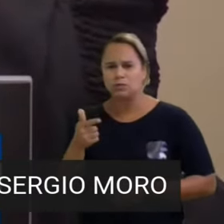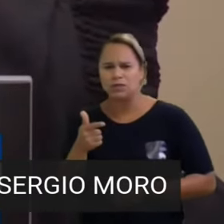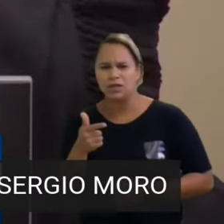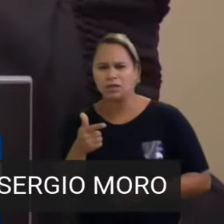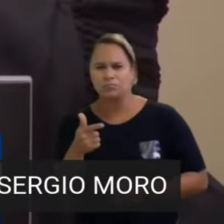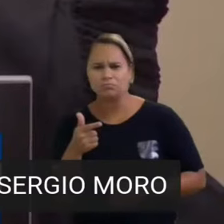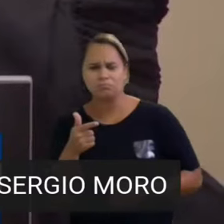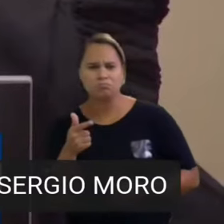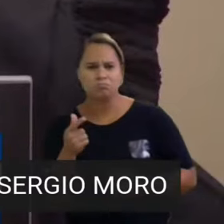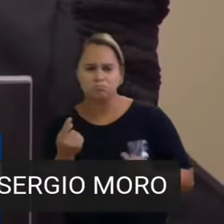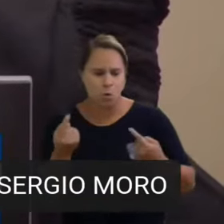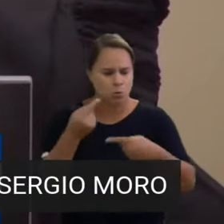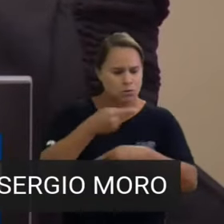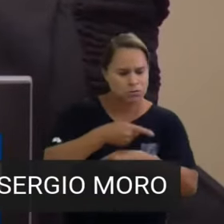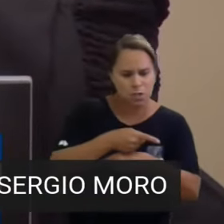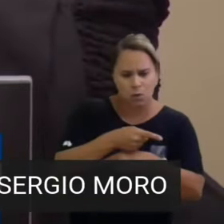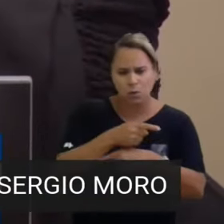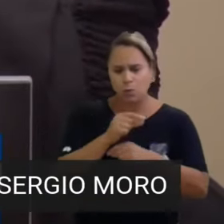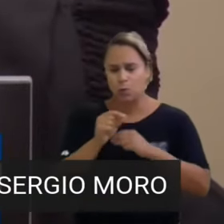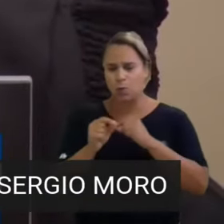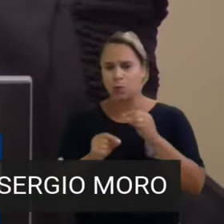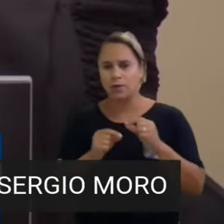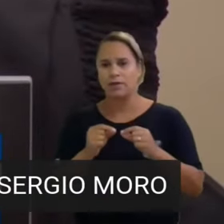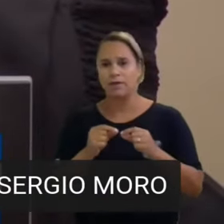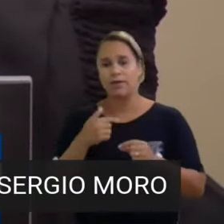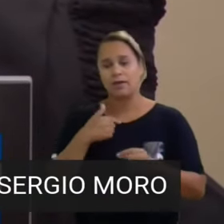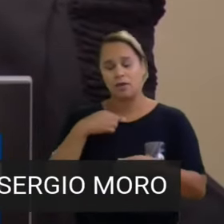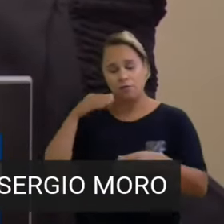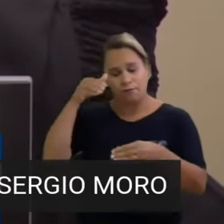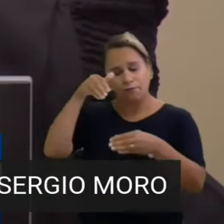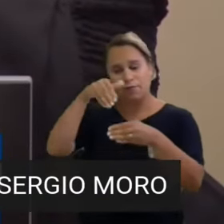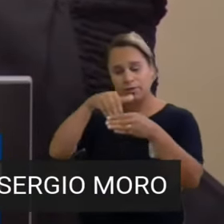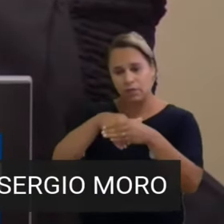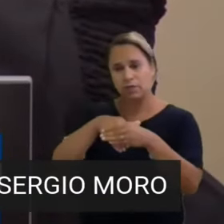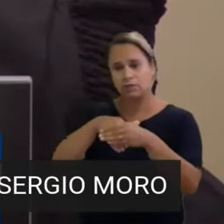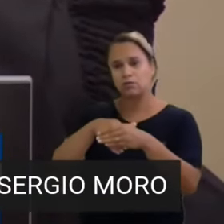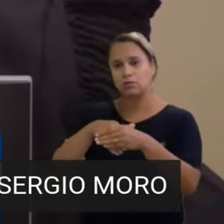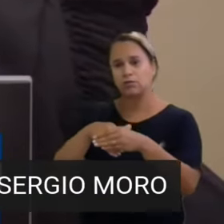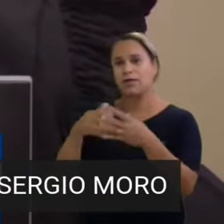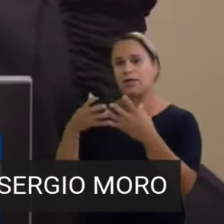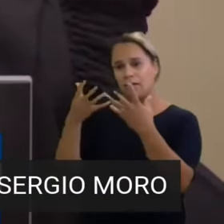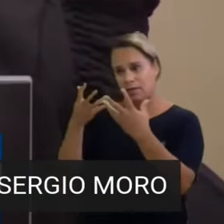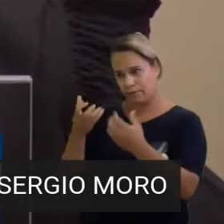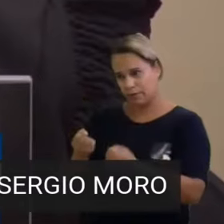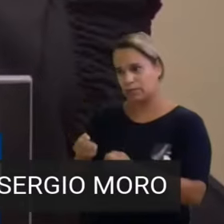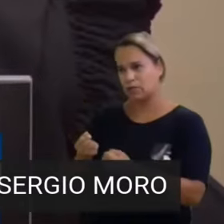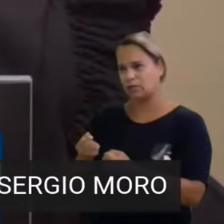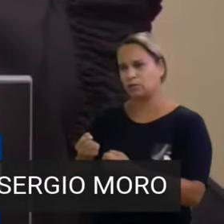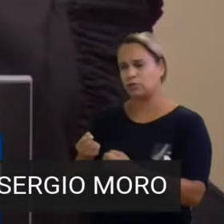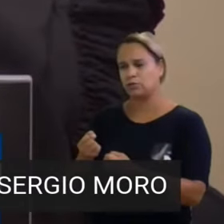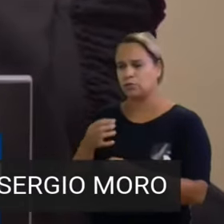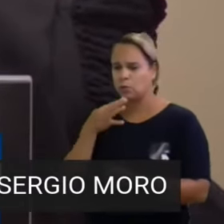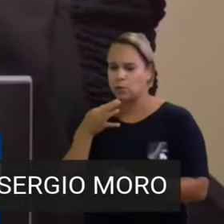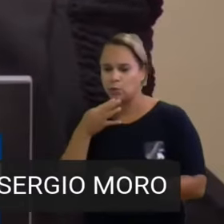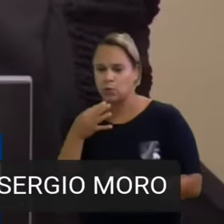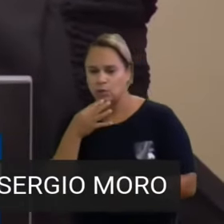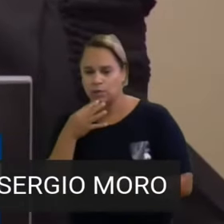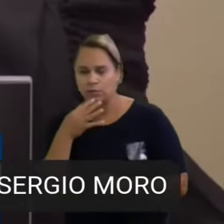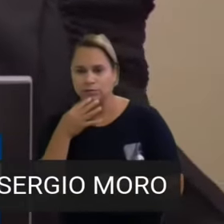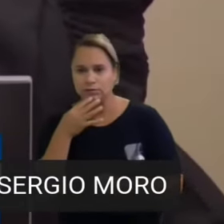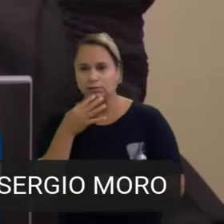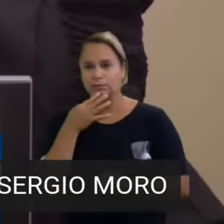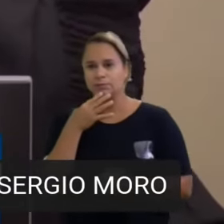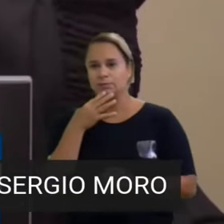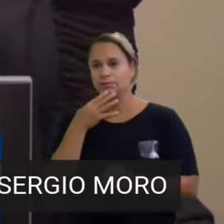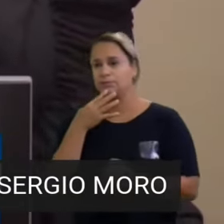contradição, eu tô eh votando por receber os embargos declaratórios, conhecê-los e rejeitá-los, senhor presidente. Sigam